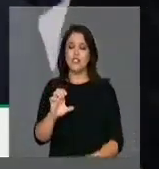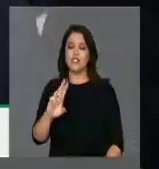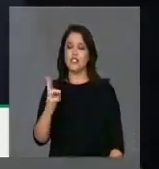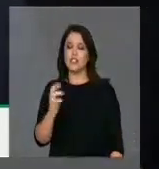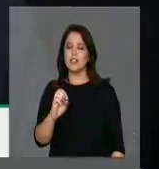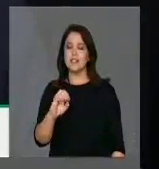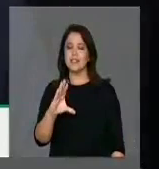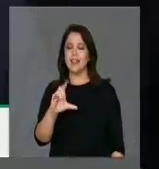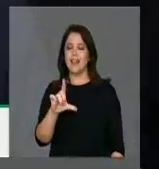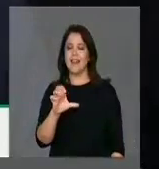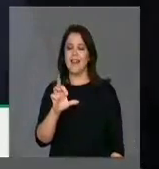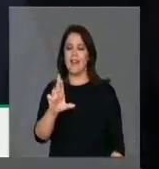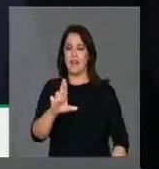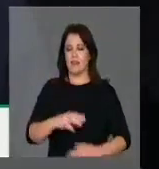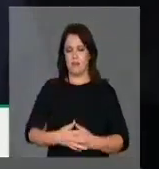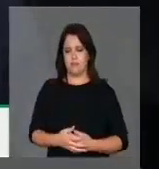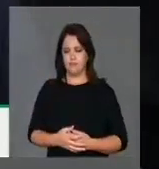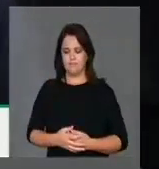Segundo,